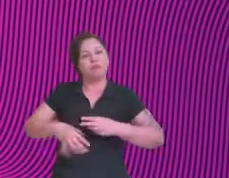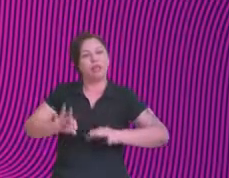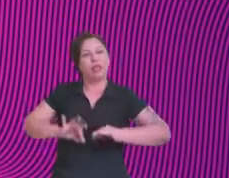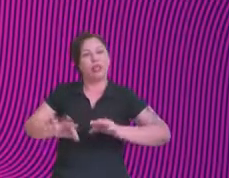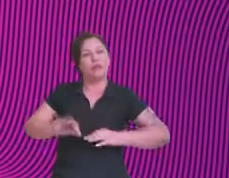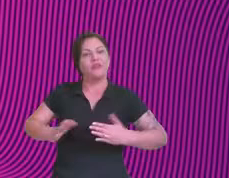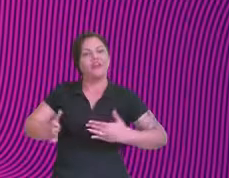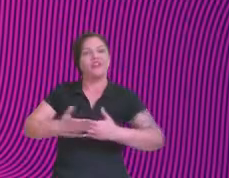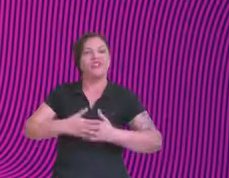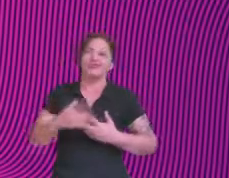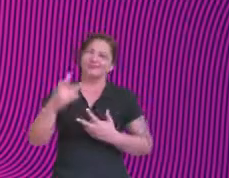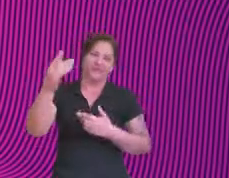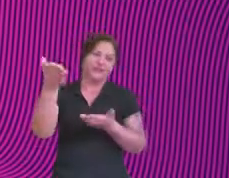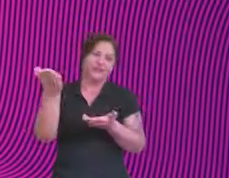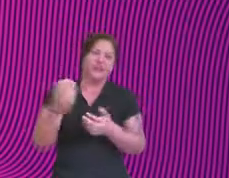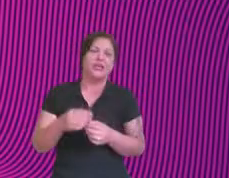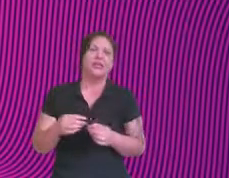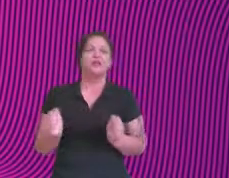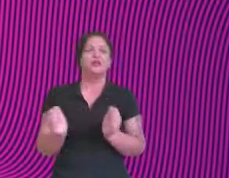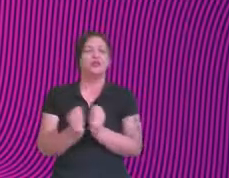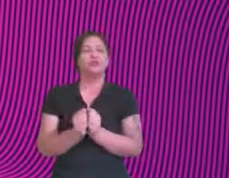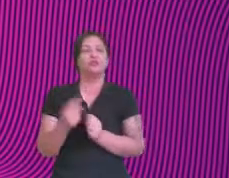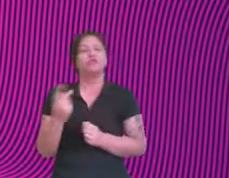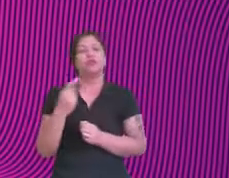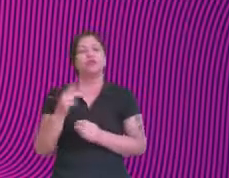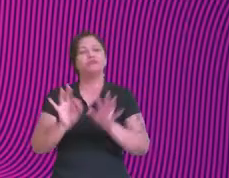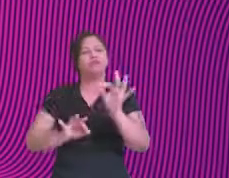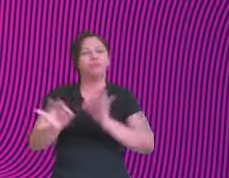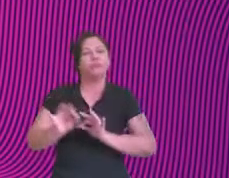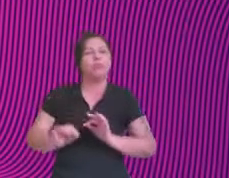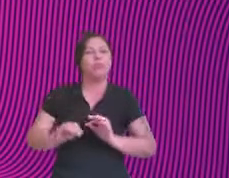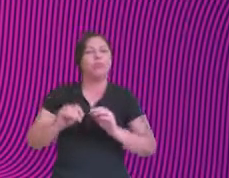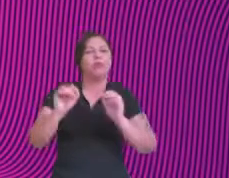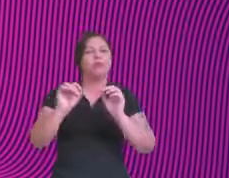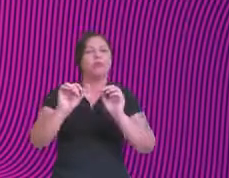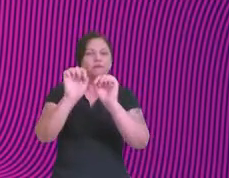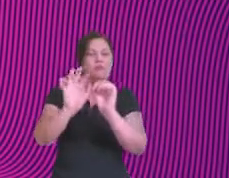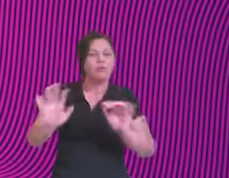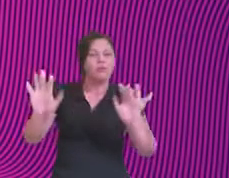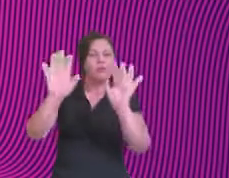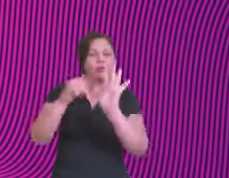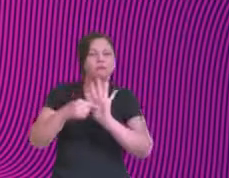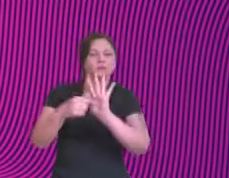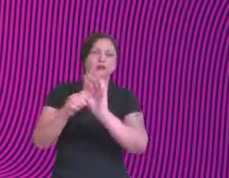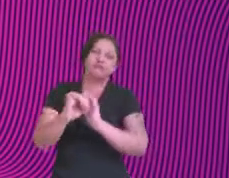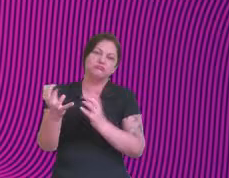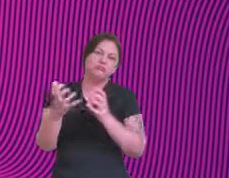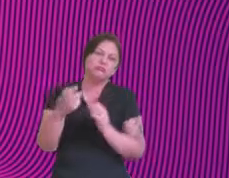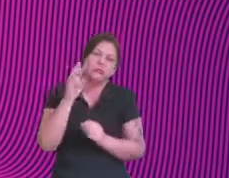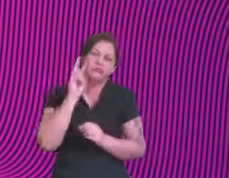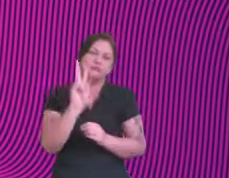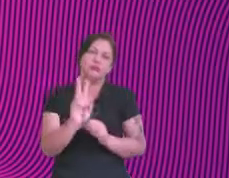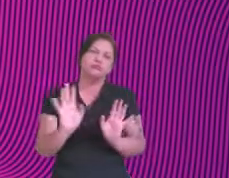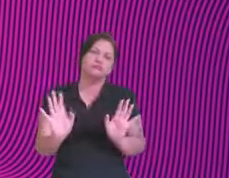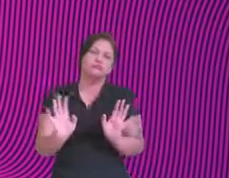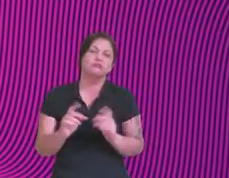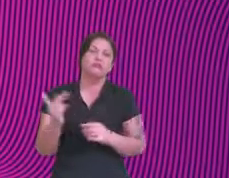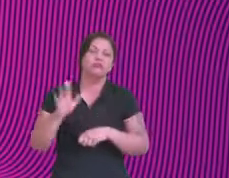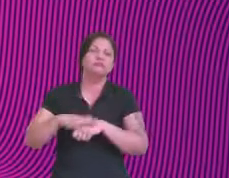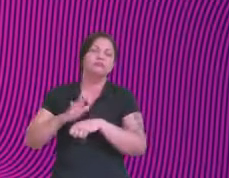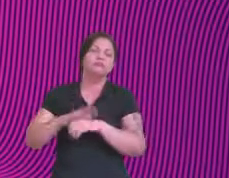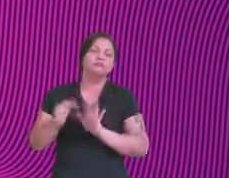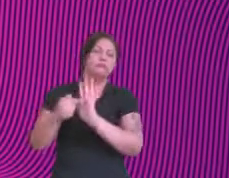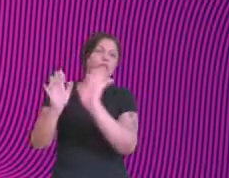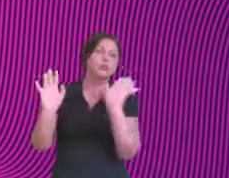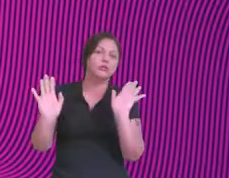e para debater também. Eu tenho uma dúvida, a gente tem tempo ainda, Daniele? Uma pergunta? Tem, a gente tem, e aí tem